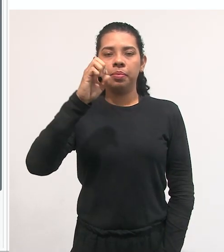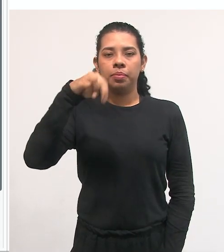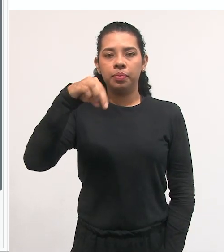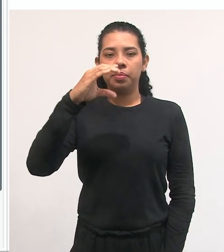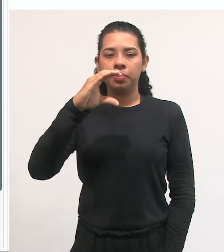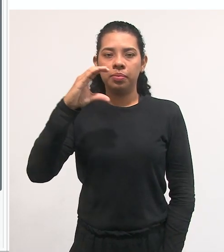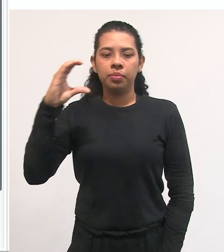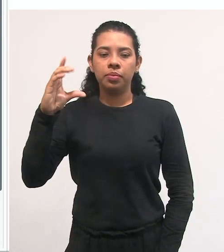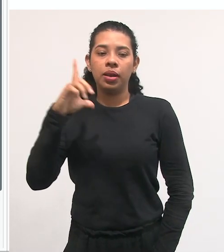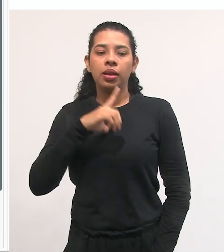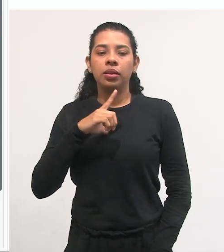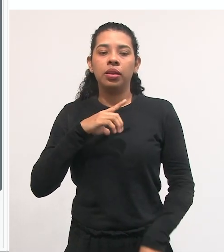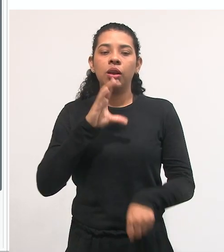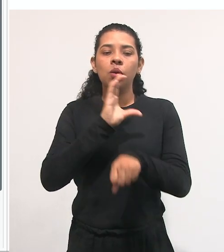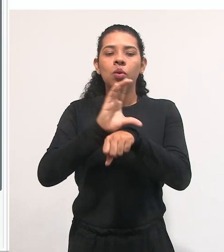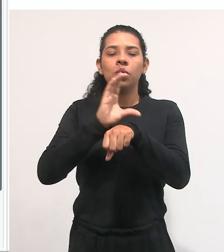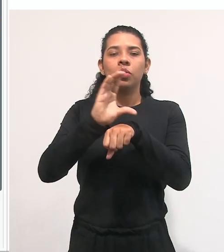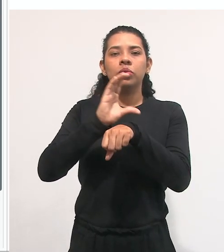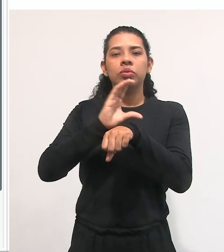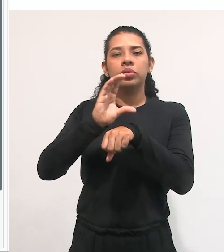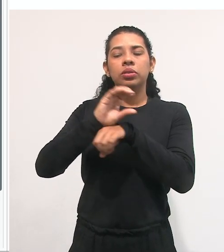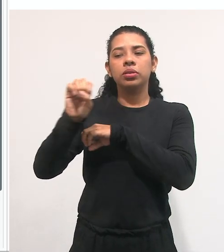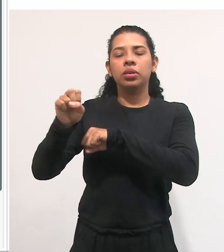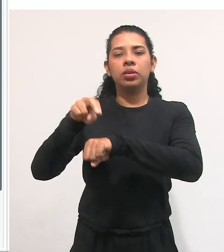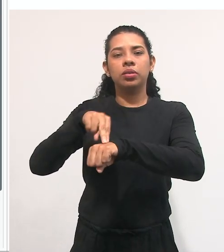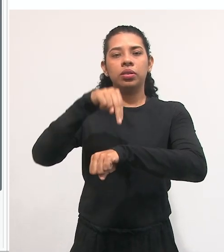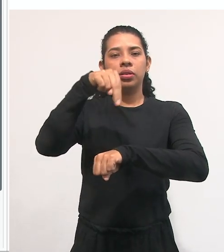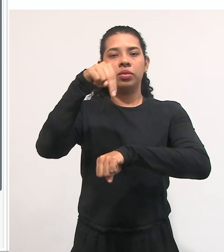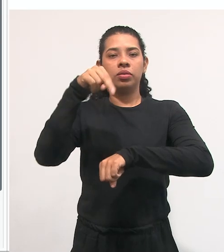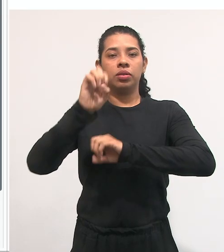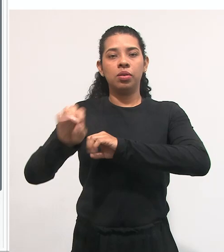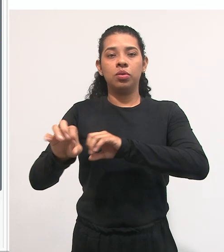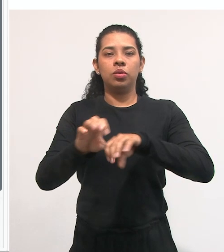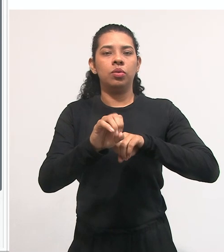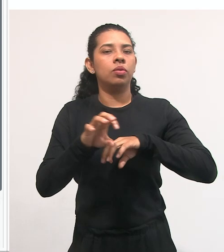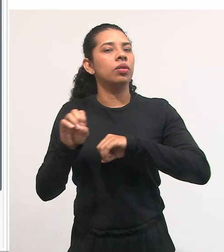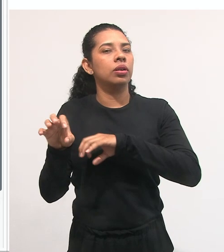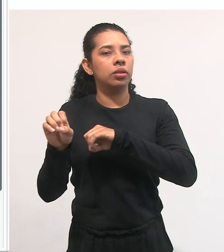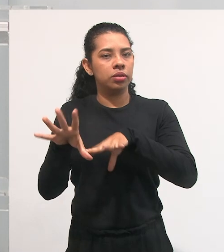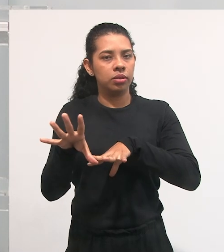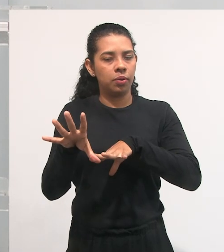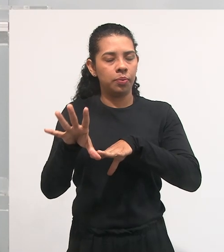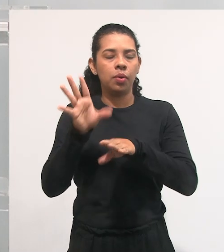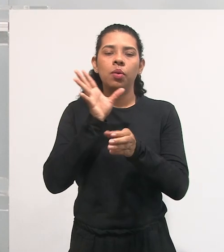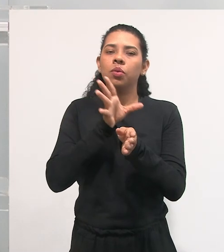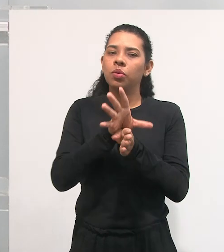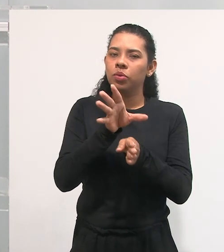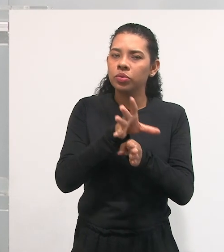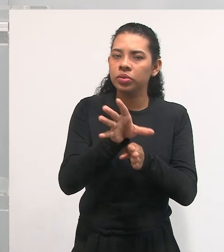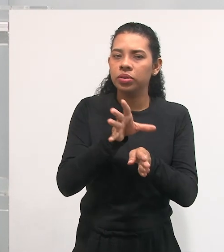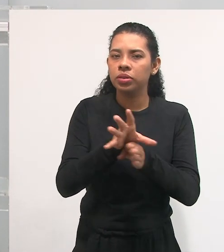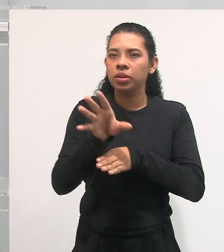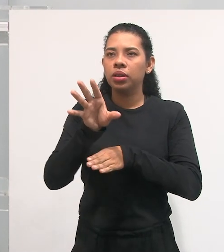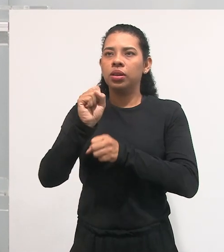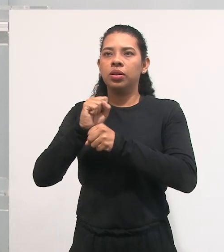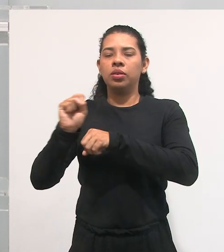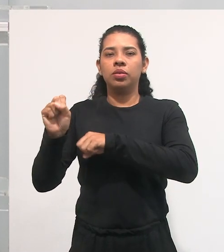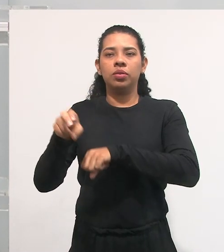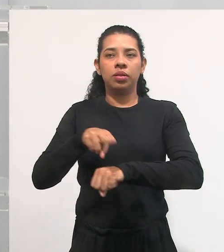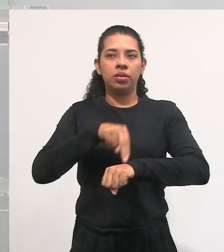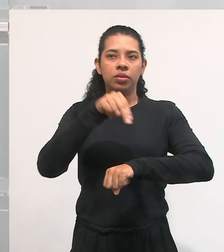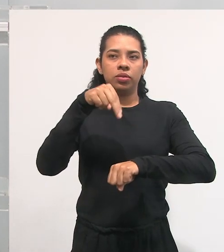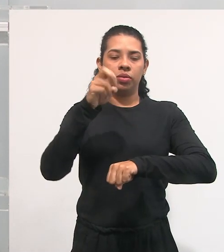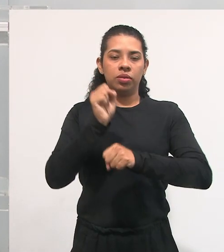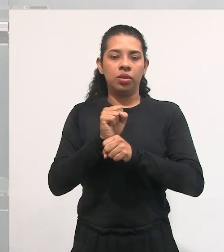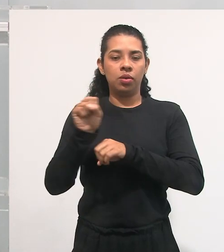Conselho Nacional de Educação e o Ministério da Educação. O Conselho Nacional de Educação, ele é um